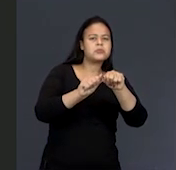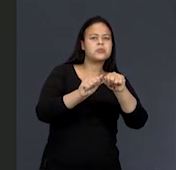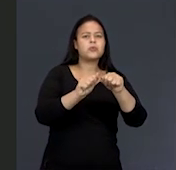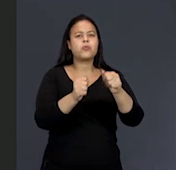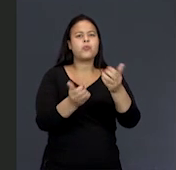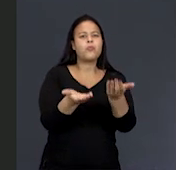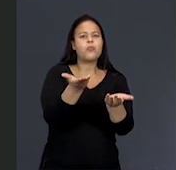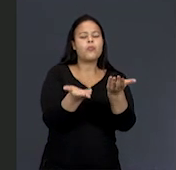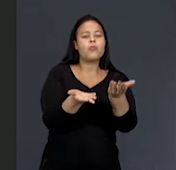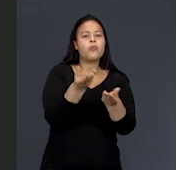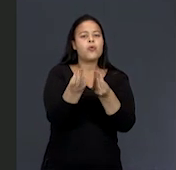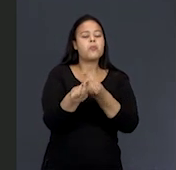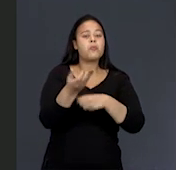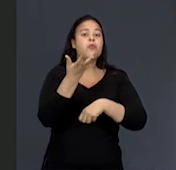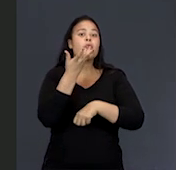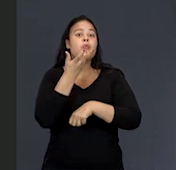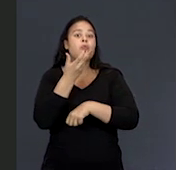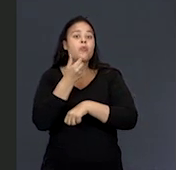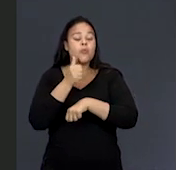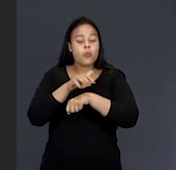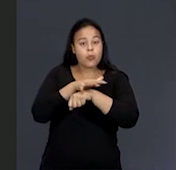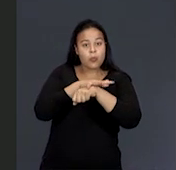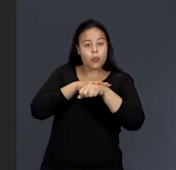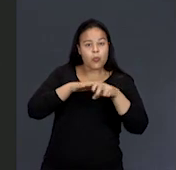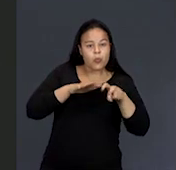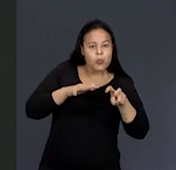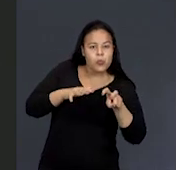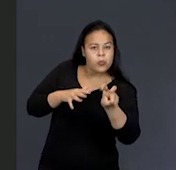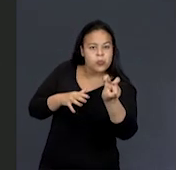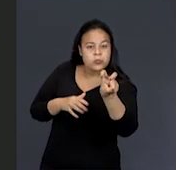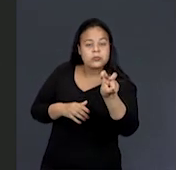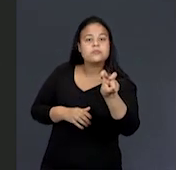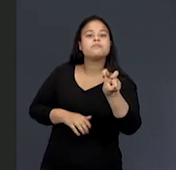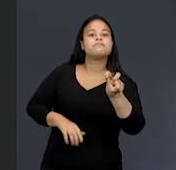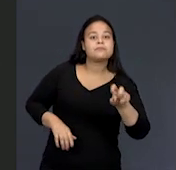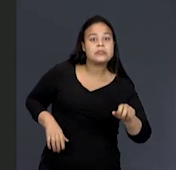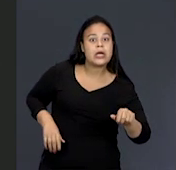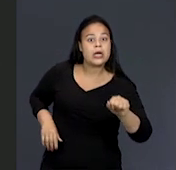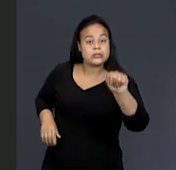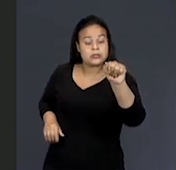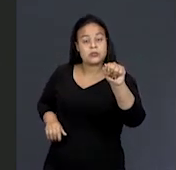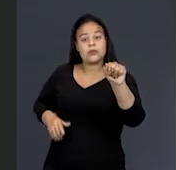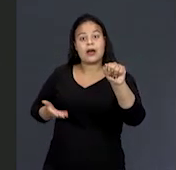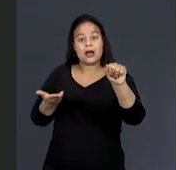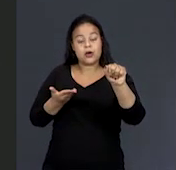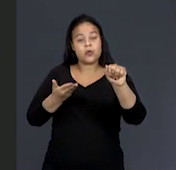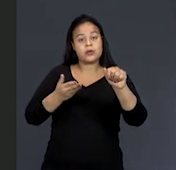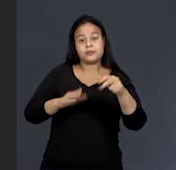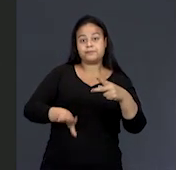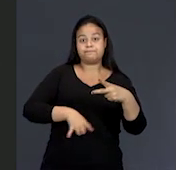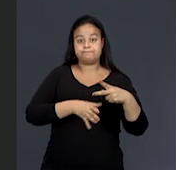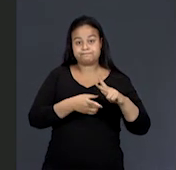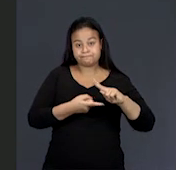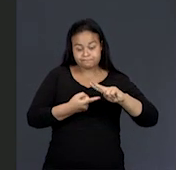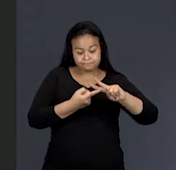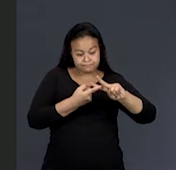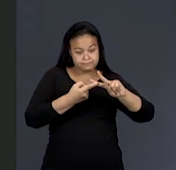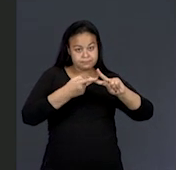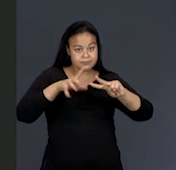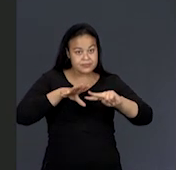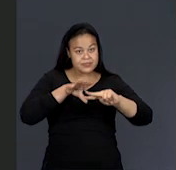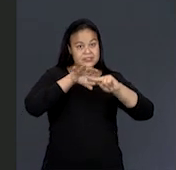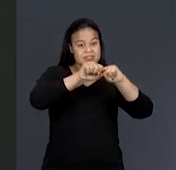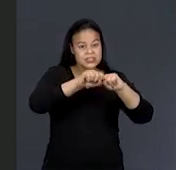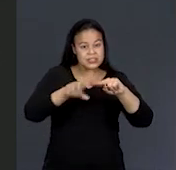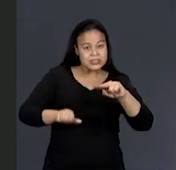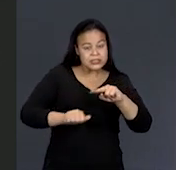O pigmento preto é determinado pelo alelo dominante azão, enquanto o alelo recessivo azinho não produz